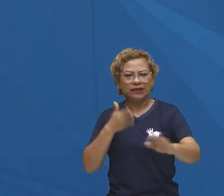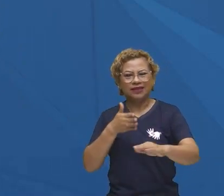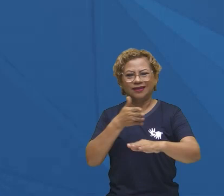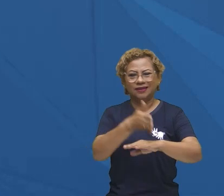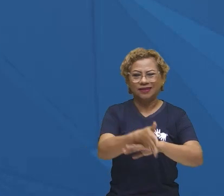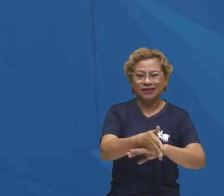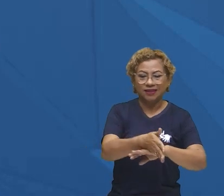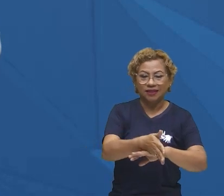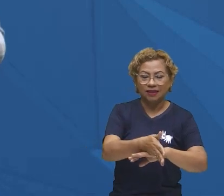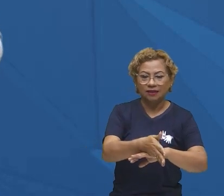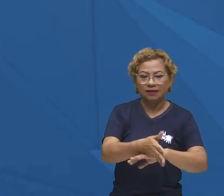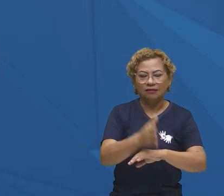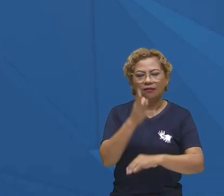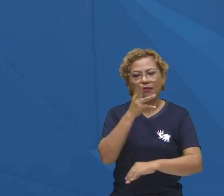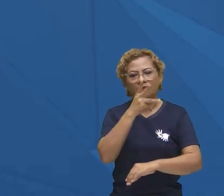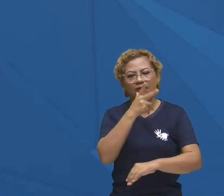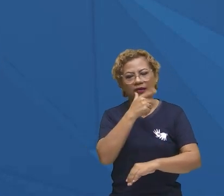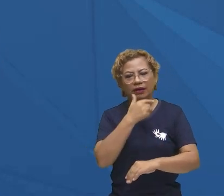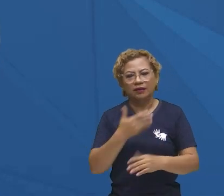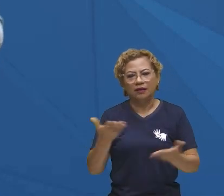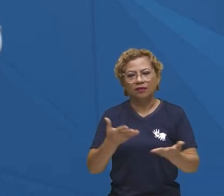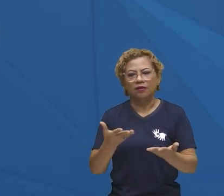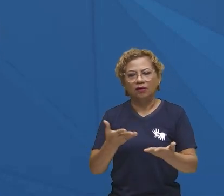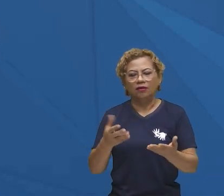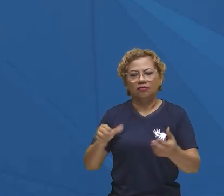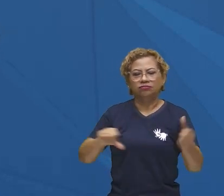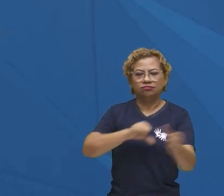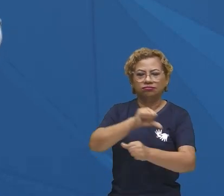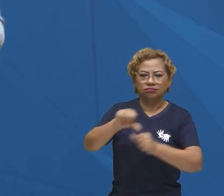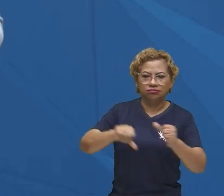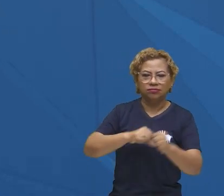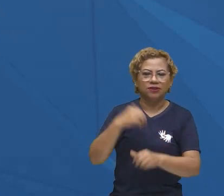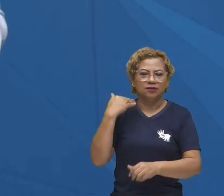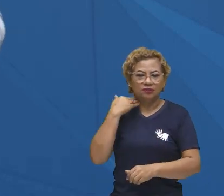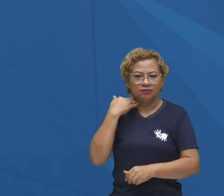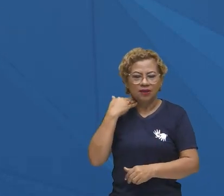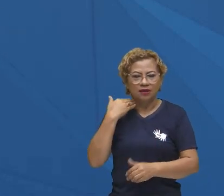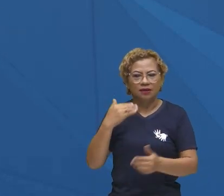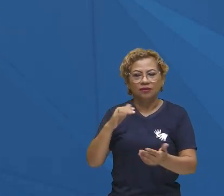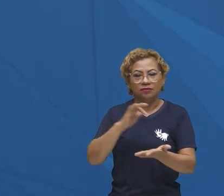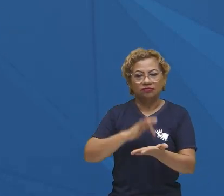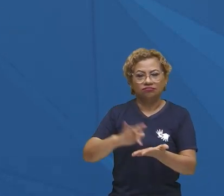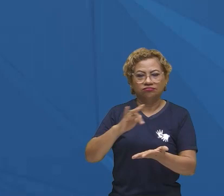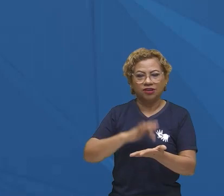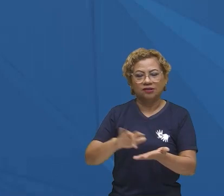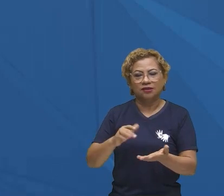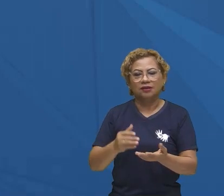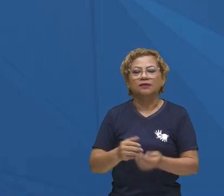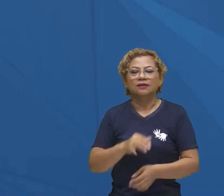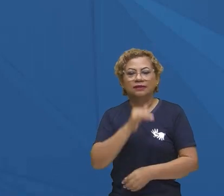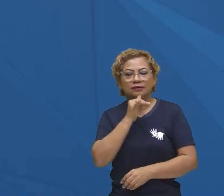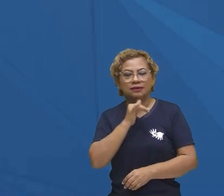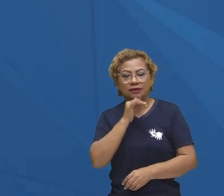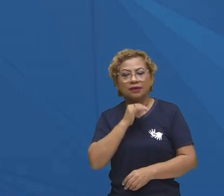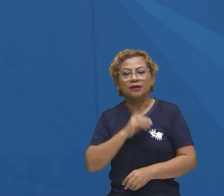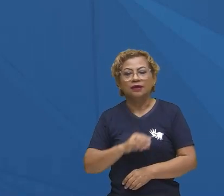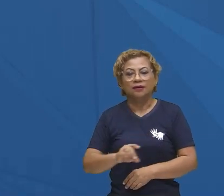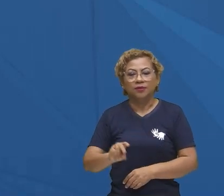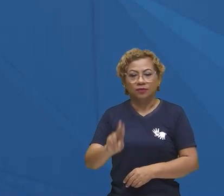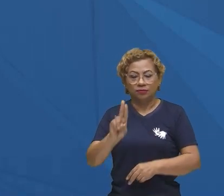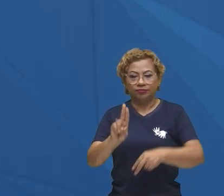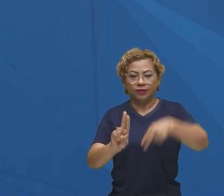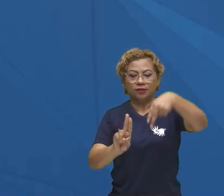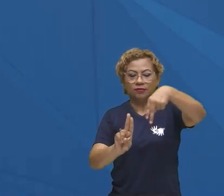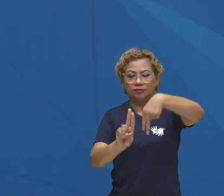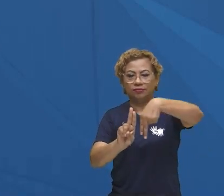essa realidade para o mundo digital, tá bom? E para falar um pouco sobre como os processos eles se evoluem, né, os processos